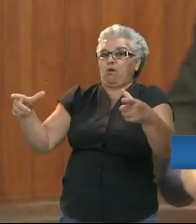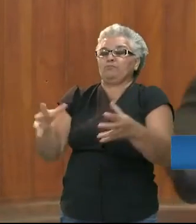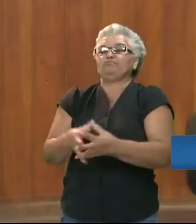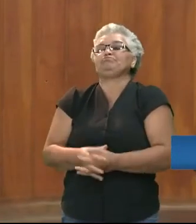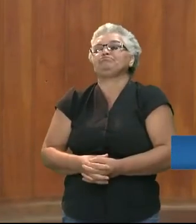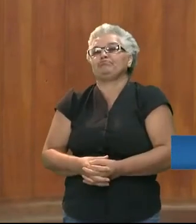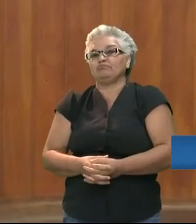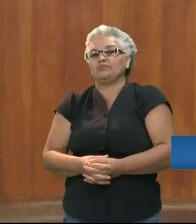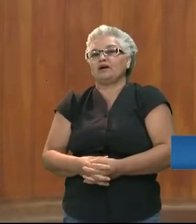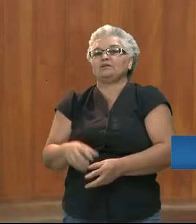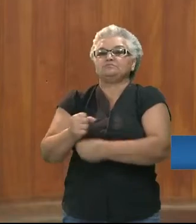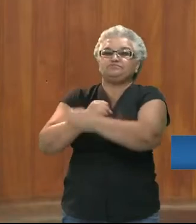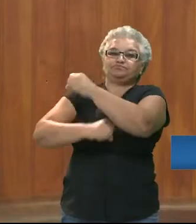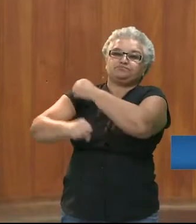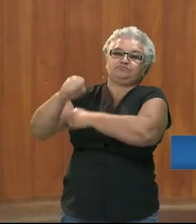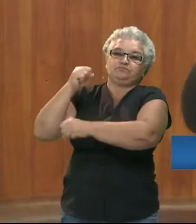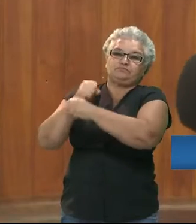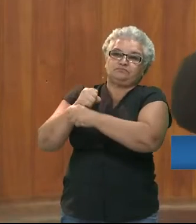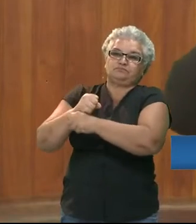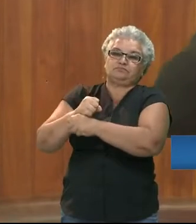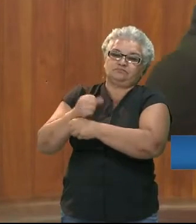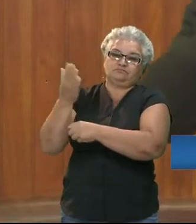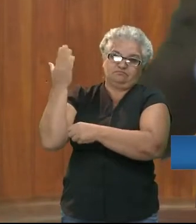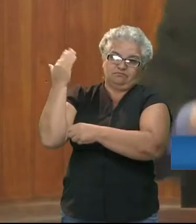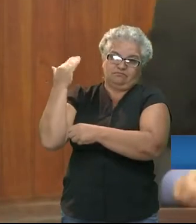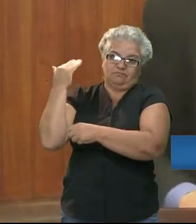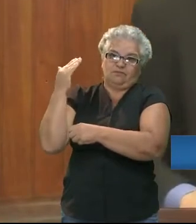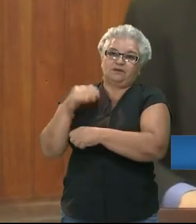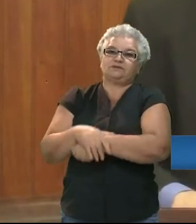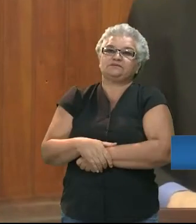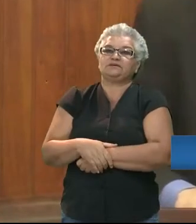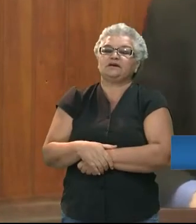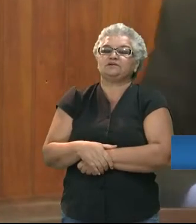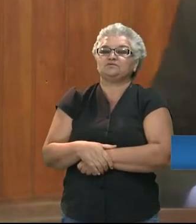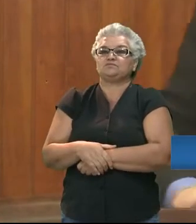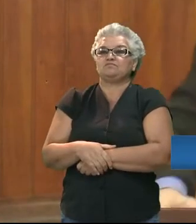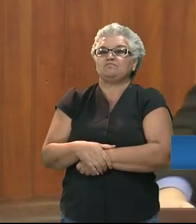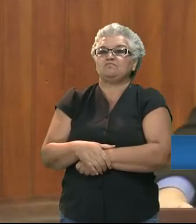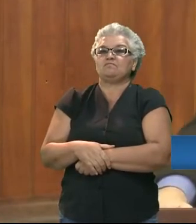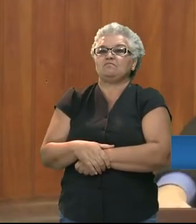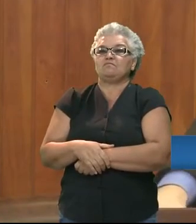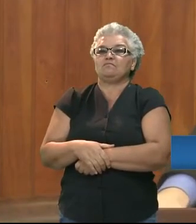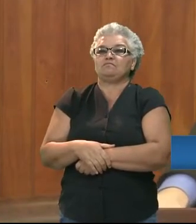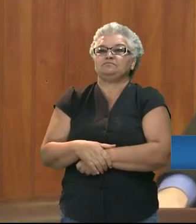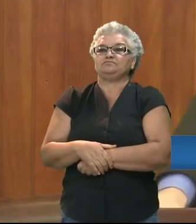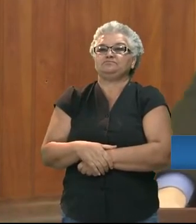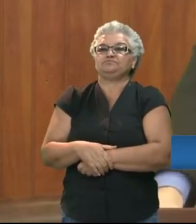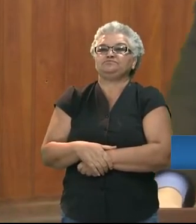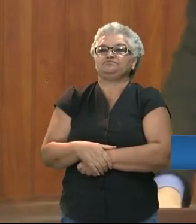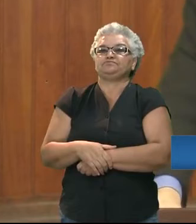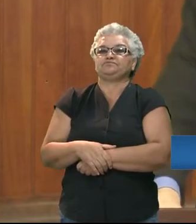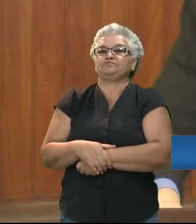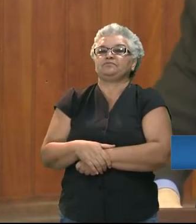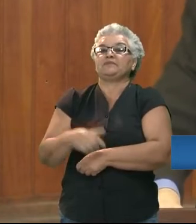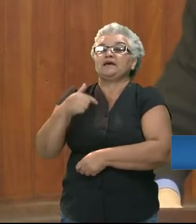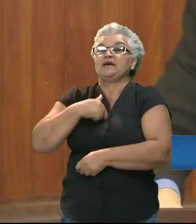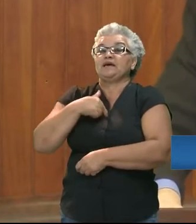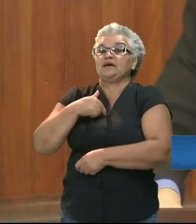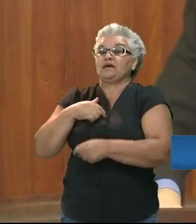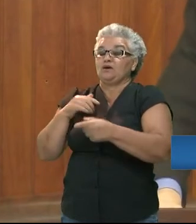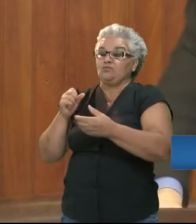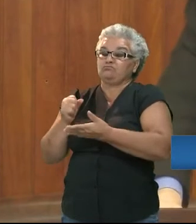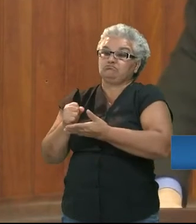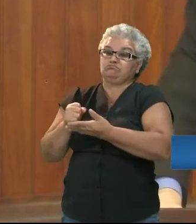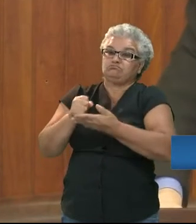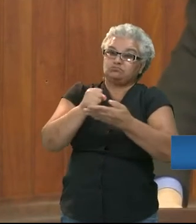No ano de 2019, vereador Eduardo, para o seu conhecimento, sempre contributivo, eu apresentei um